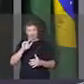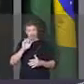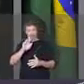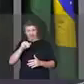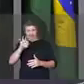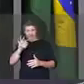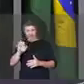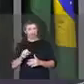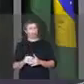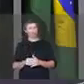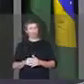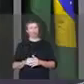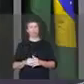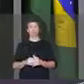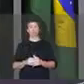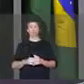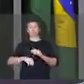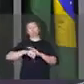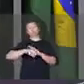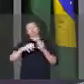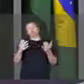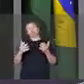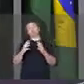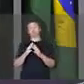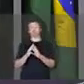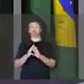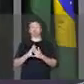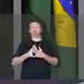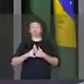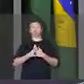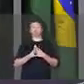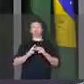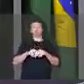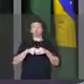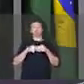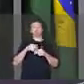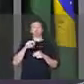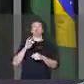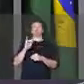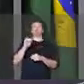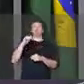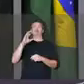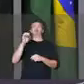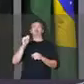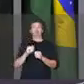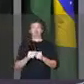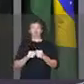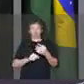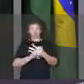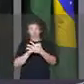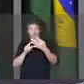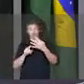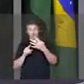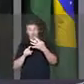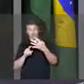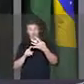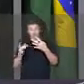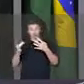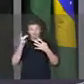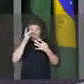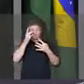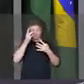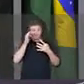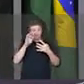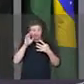são inafiançáveis, por isso, posteriormente, foi concedida a fiança. Quarto, prisão em flagrante,